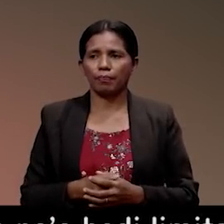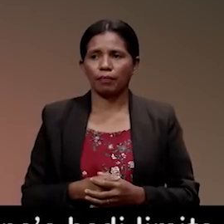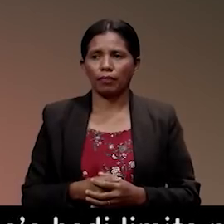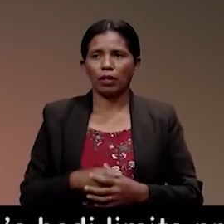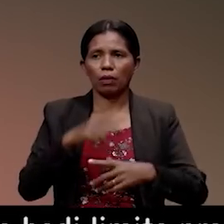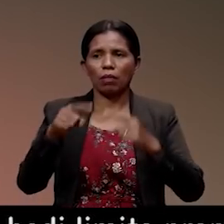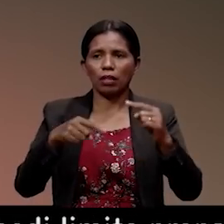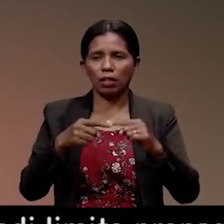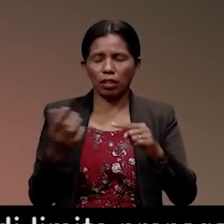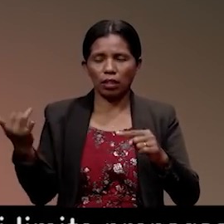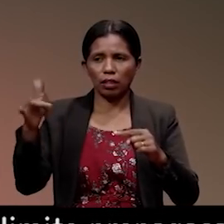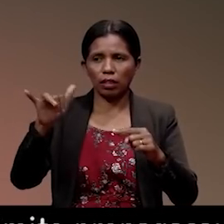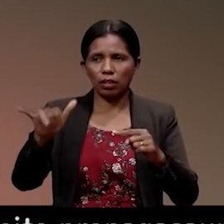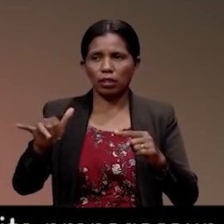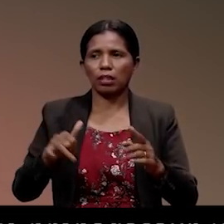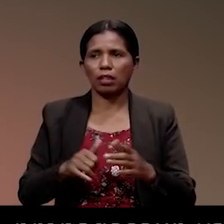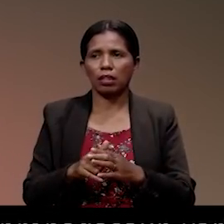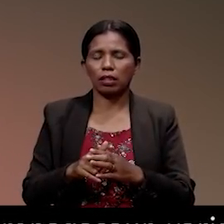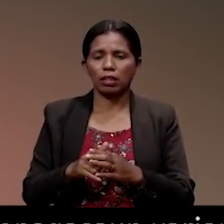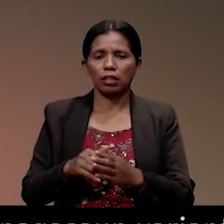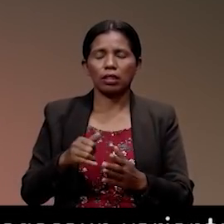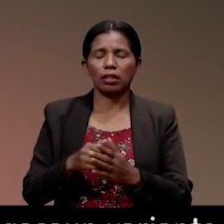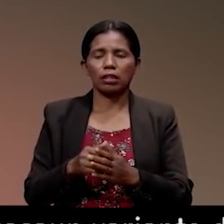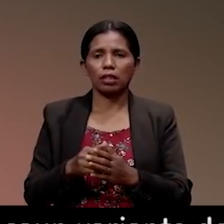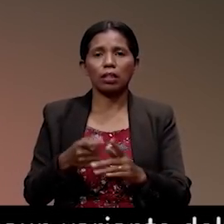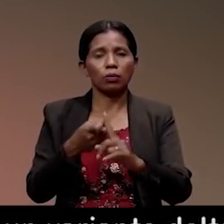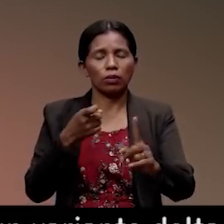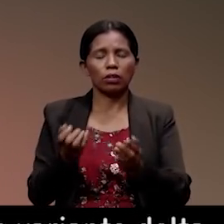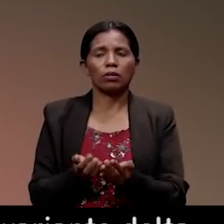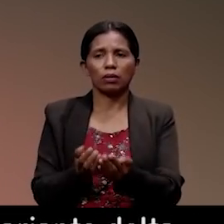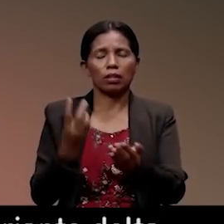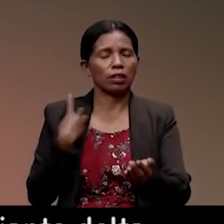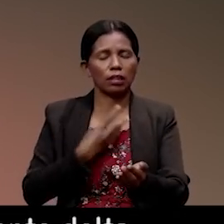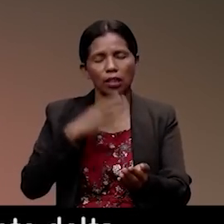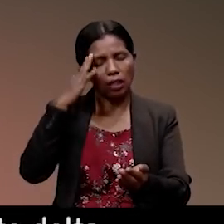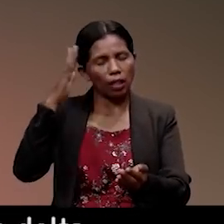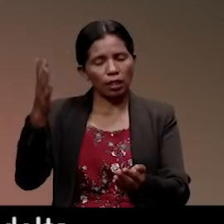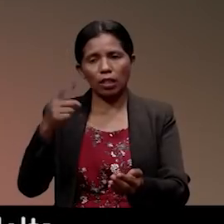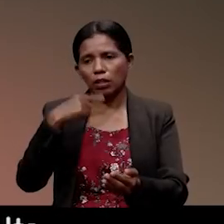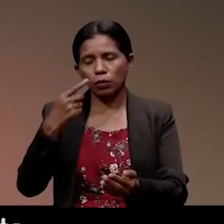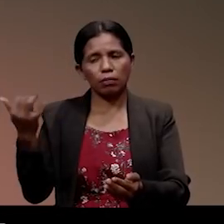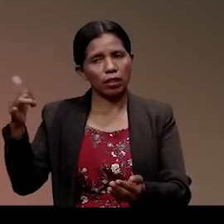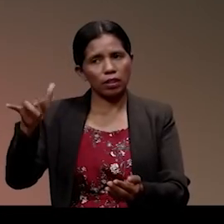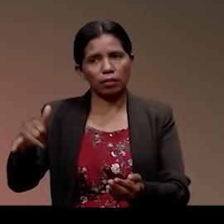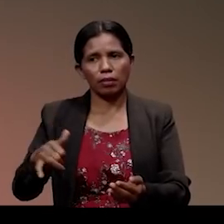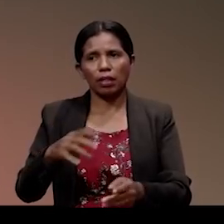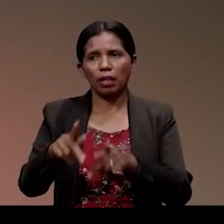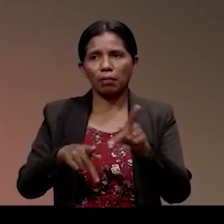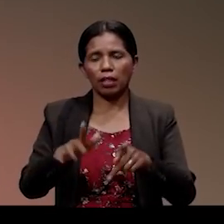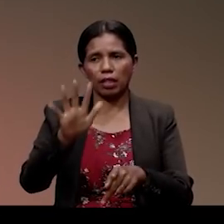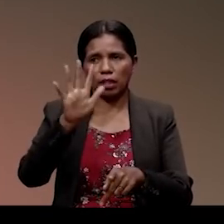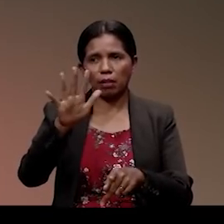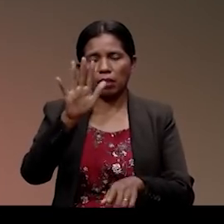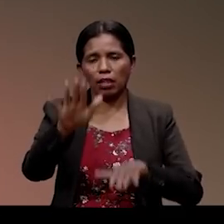ira quando se ira tudo se ira, e tal até na semac, né? Semac se ira, se ira em Lima, lá o ramo do